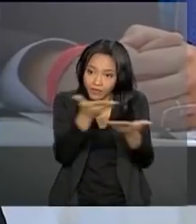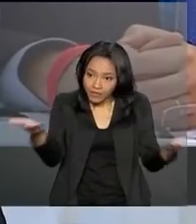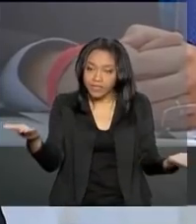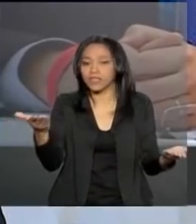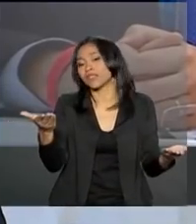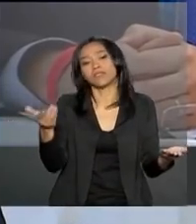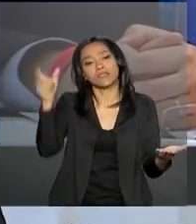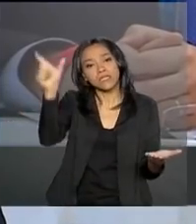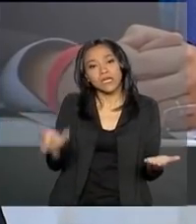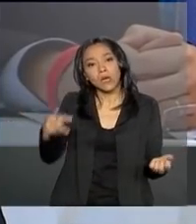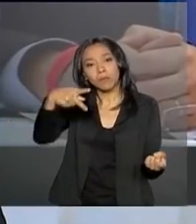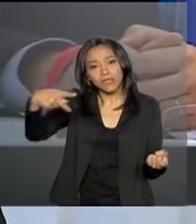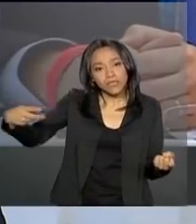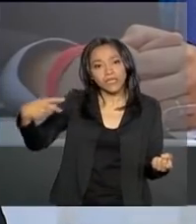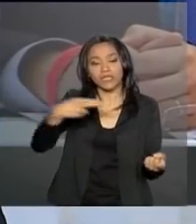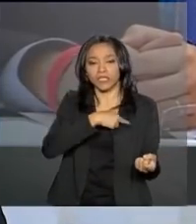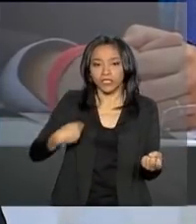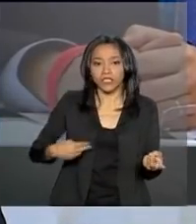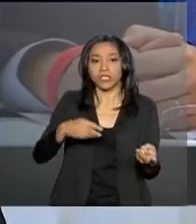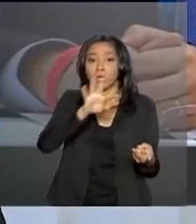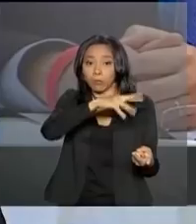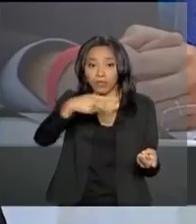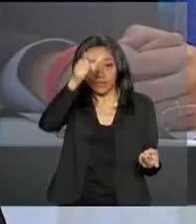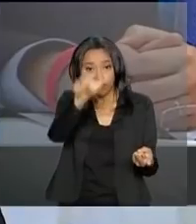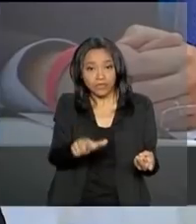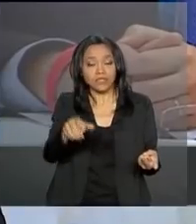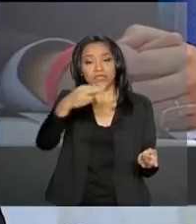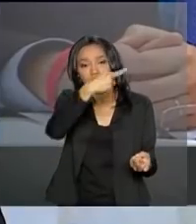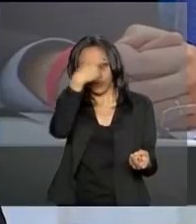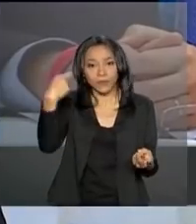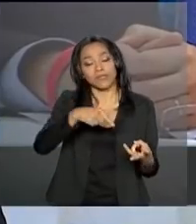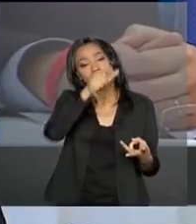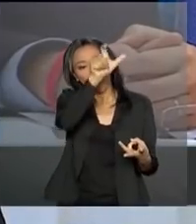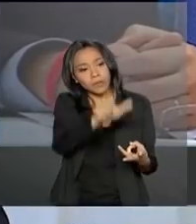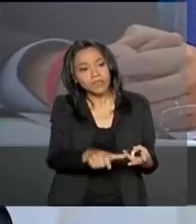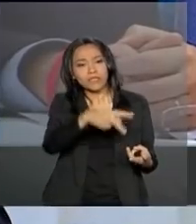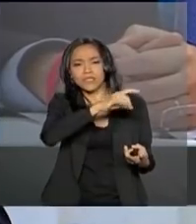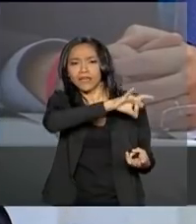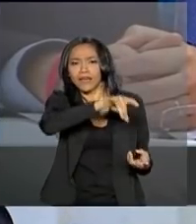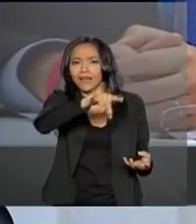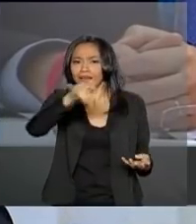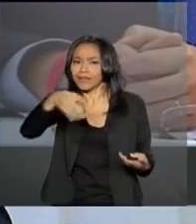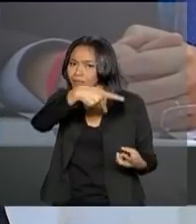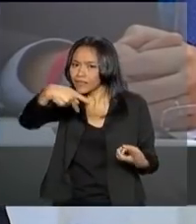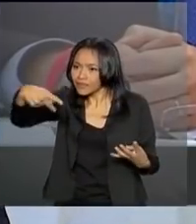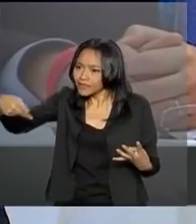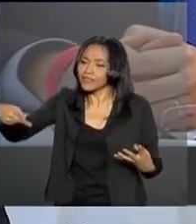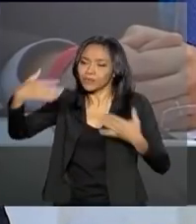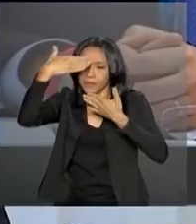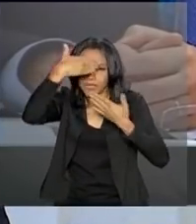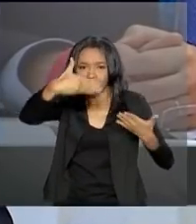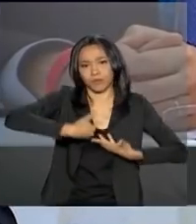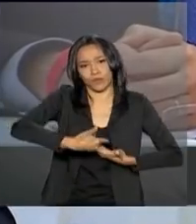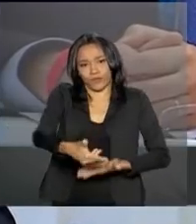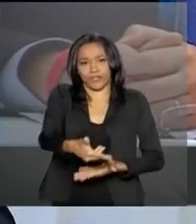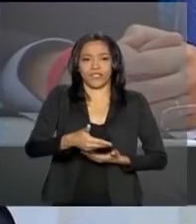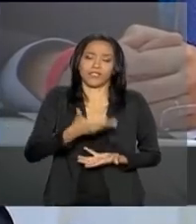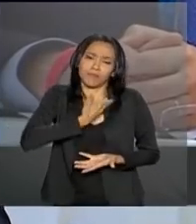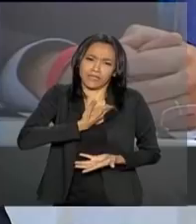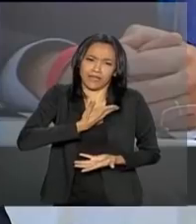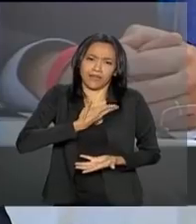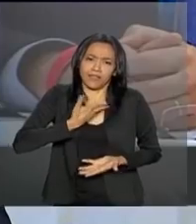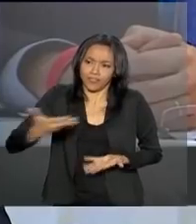relatório o presidente xi jinping eo presidente putin primeiro-ministro molde a cada um muito obrigado pelo convite e pela amizade